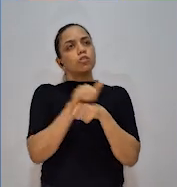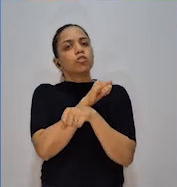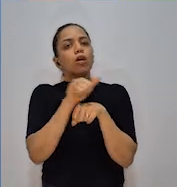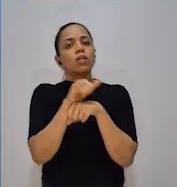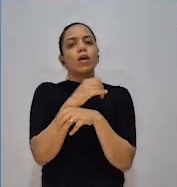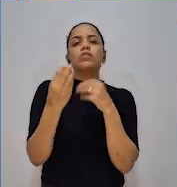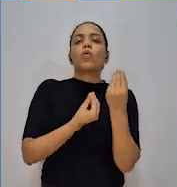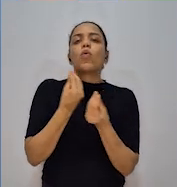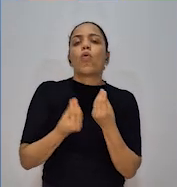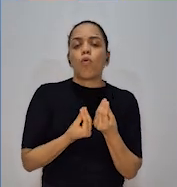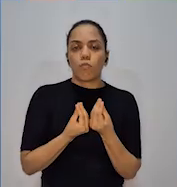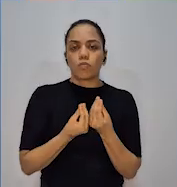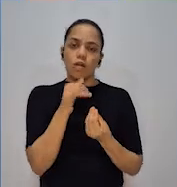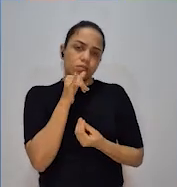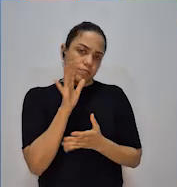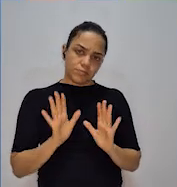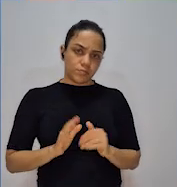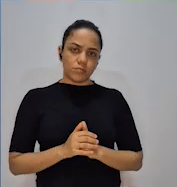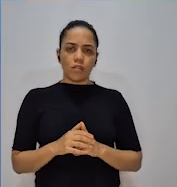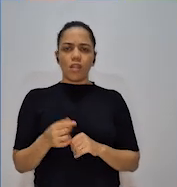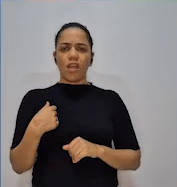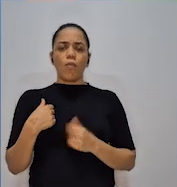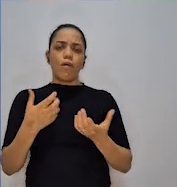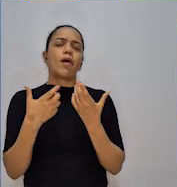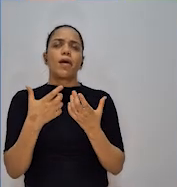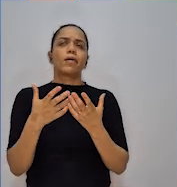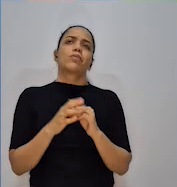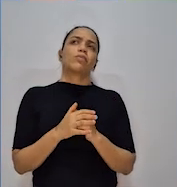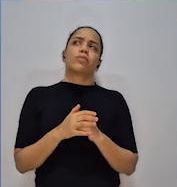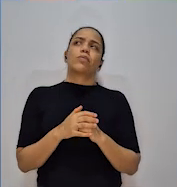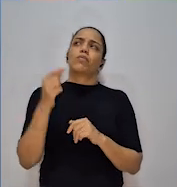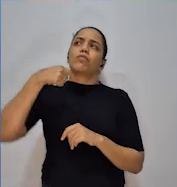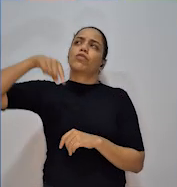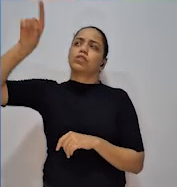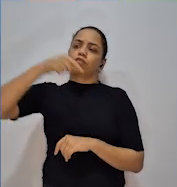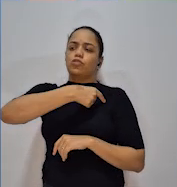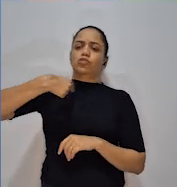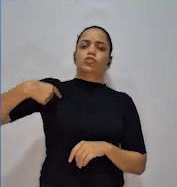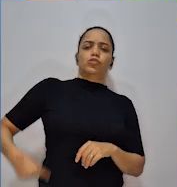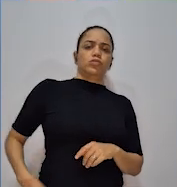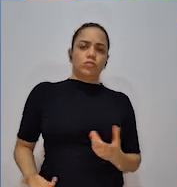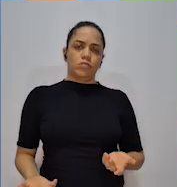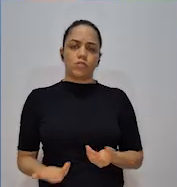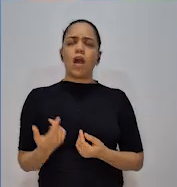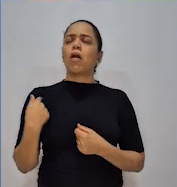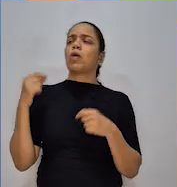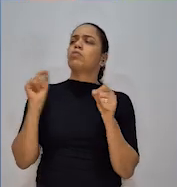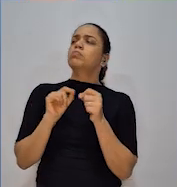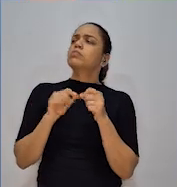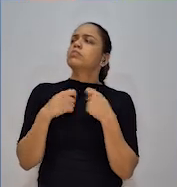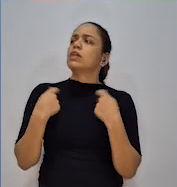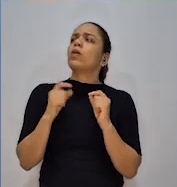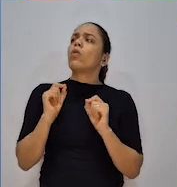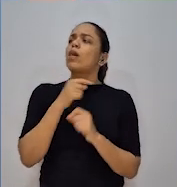eu chego até lá. Eu sempre dou um exemplo. Se eu falo assim, ah, eu quero ir para a China. Legal, você quer ir para a China. O que que você precisa fazer para ir para a China em